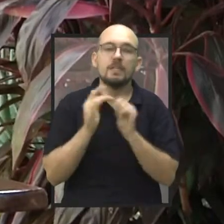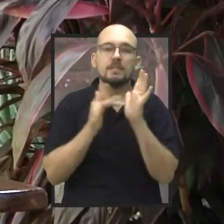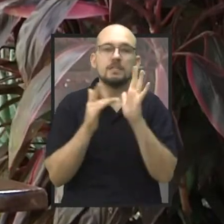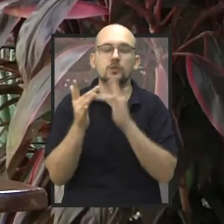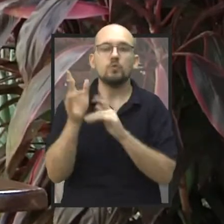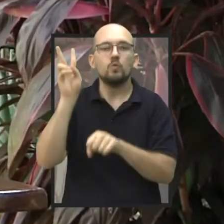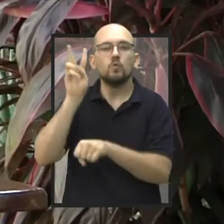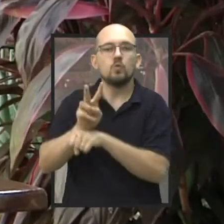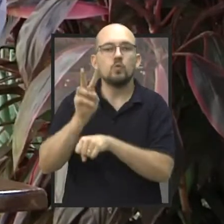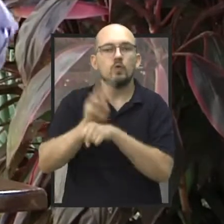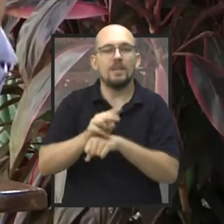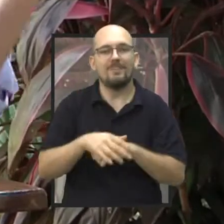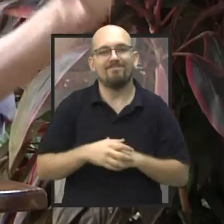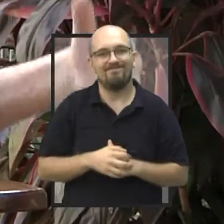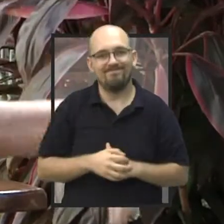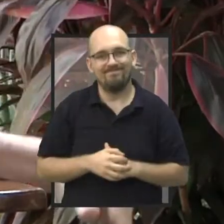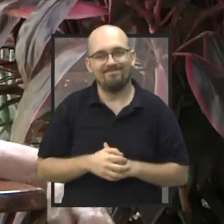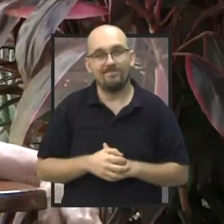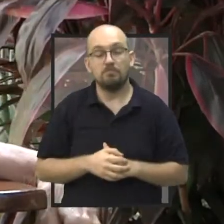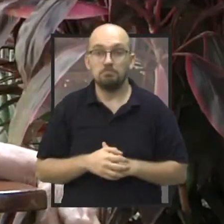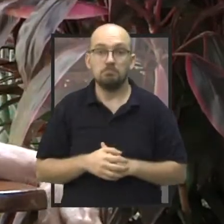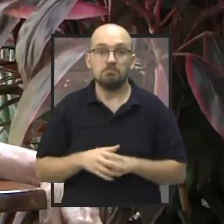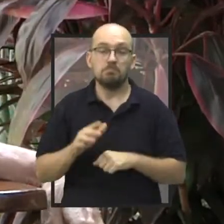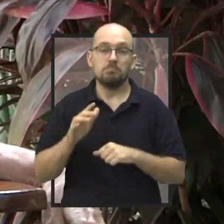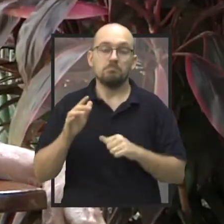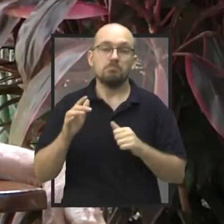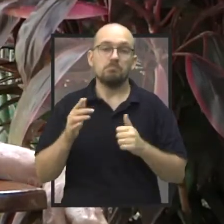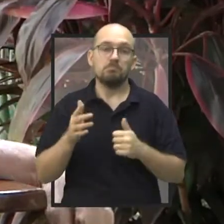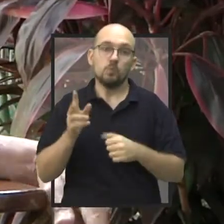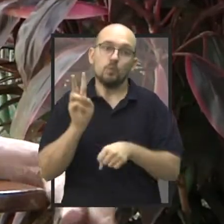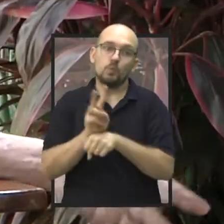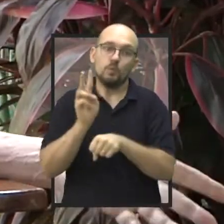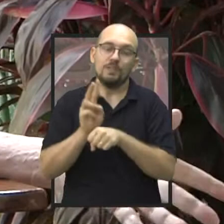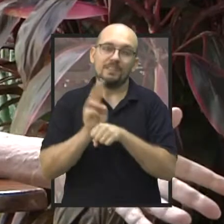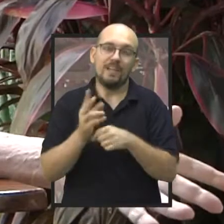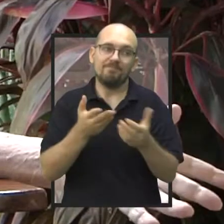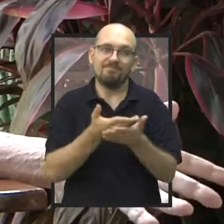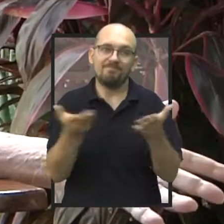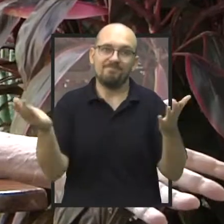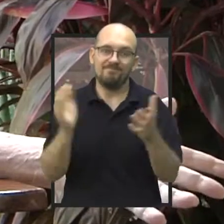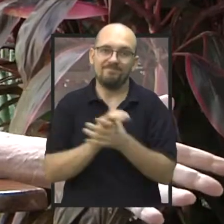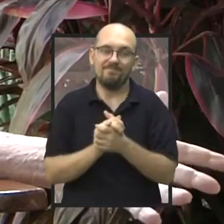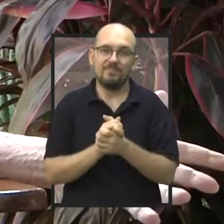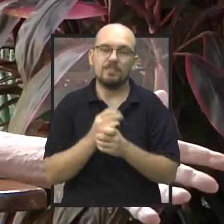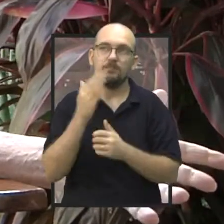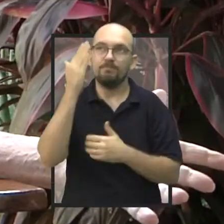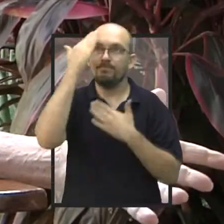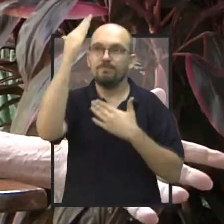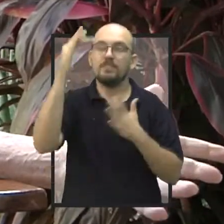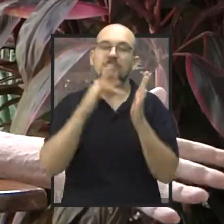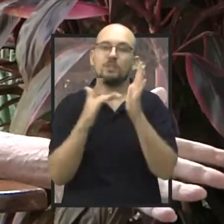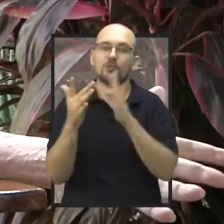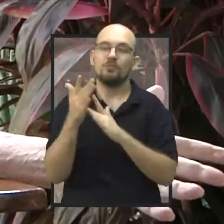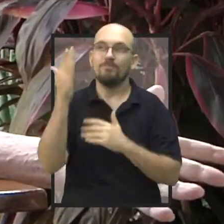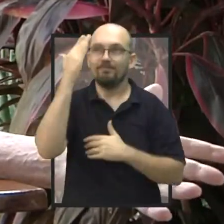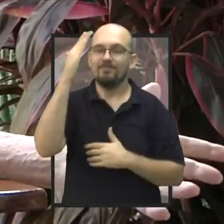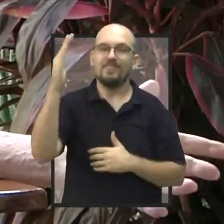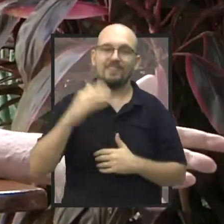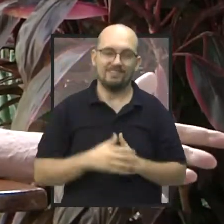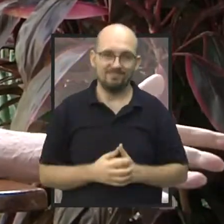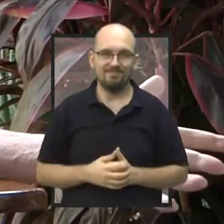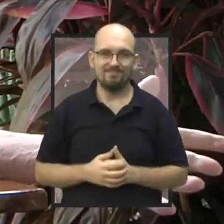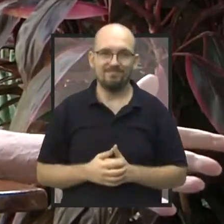aqui. E de alguma forma ele está preservando. Poxa vida. Então eu agradeço ele infinitamente. Então veja